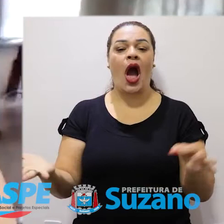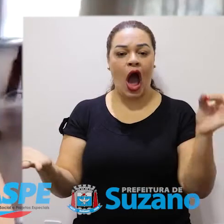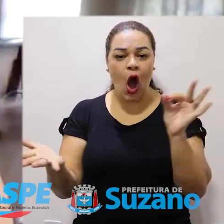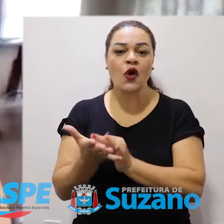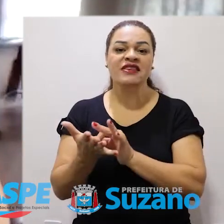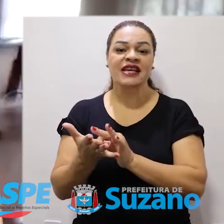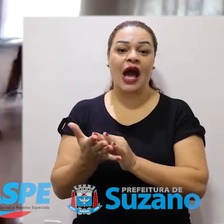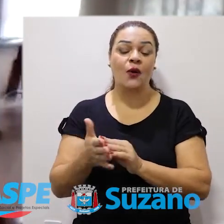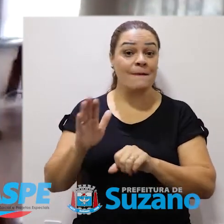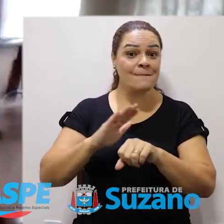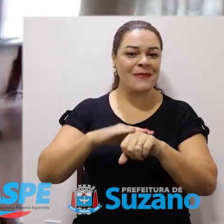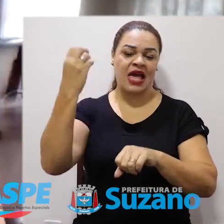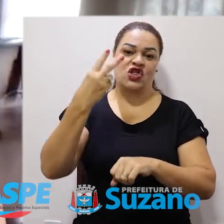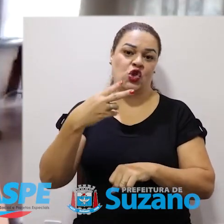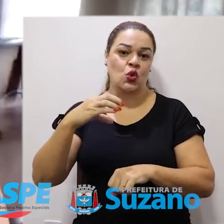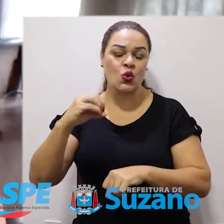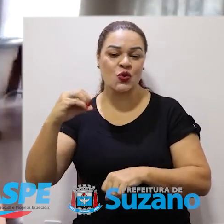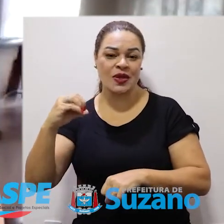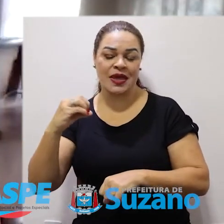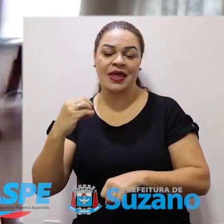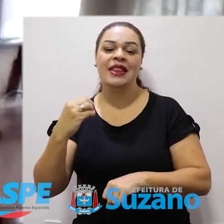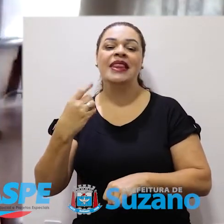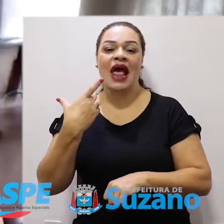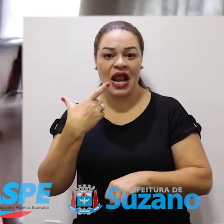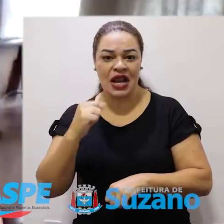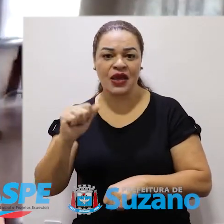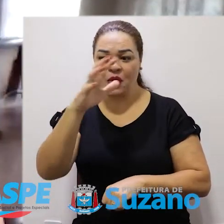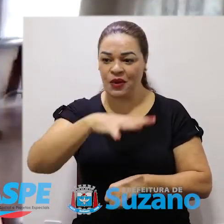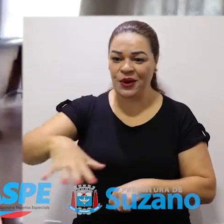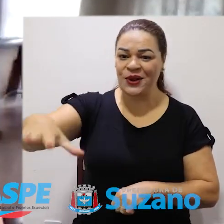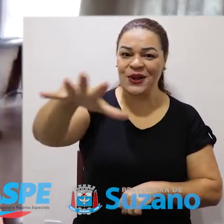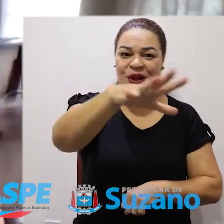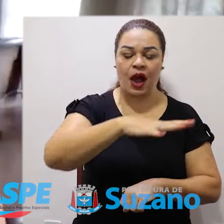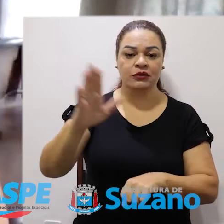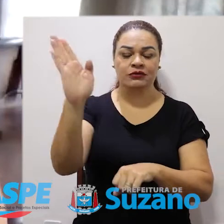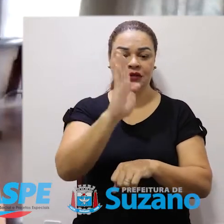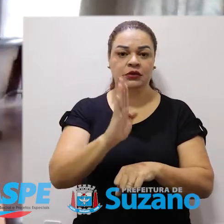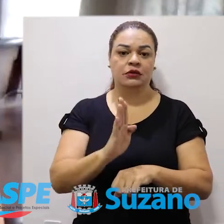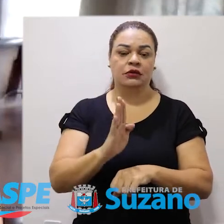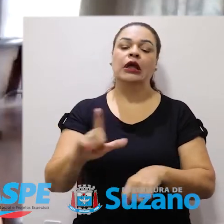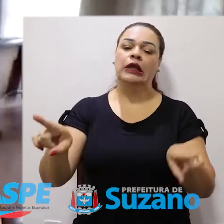línguas circulando por aí. Inclusive a língua de sinais, que é reconhecida e não é oficial, então só para a gente ter também